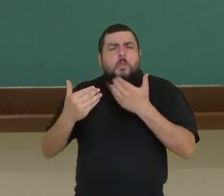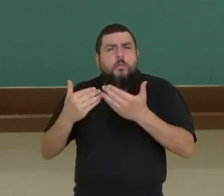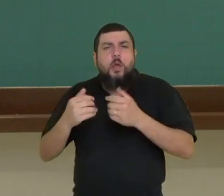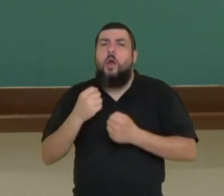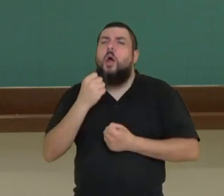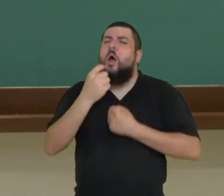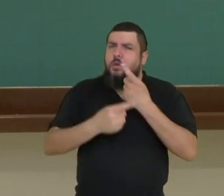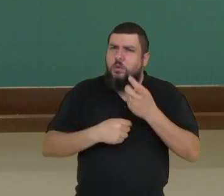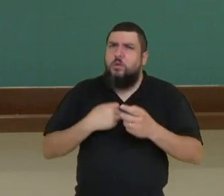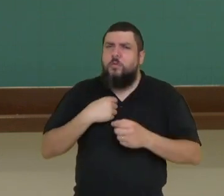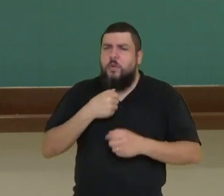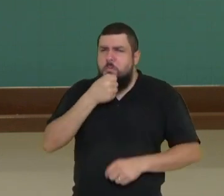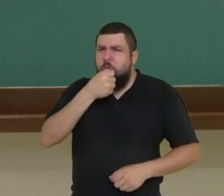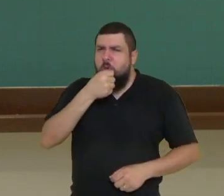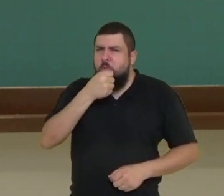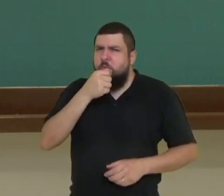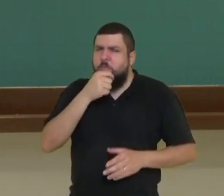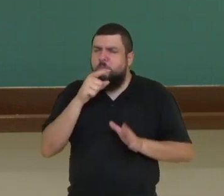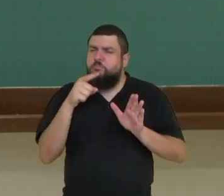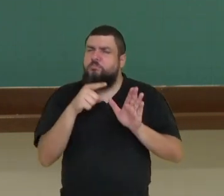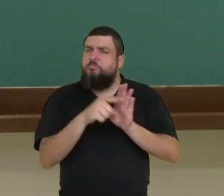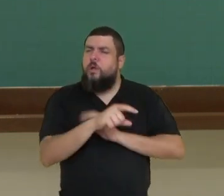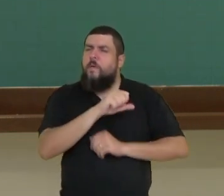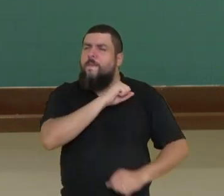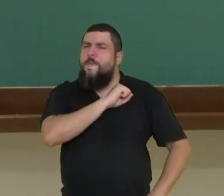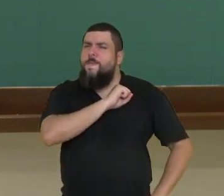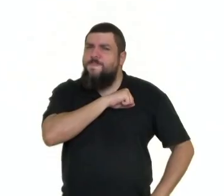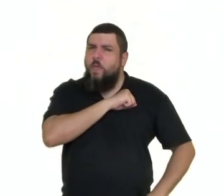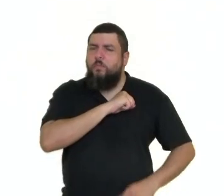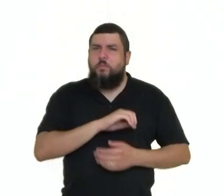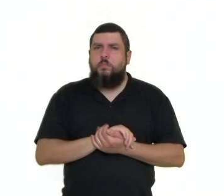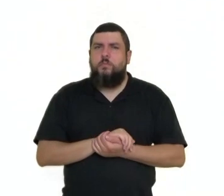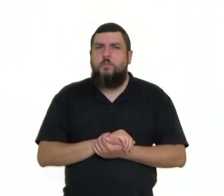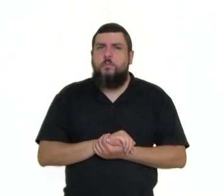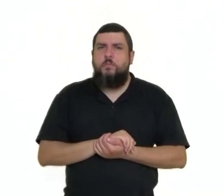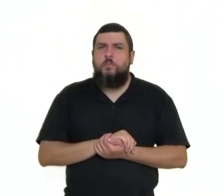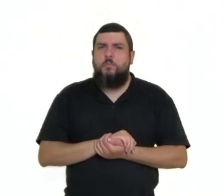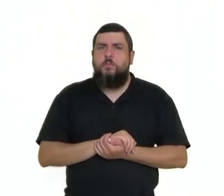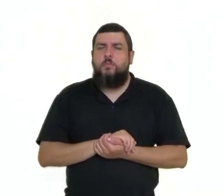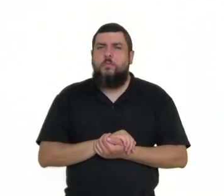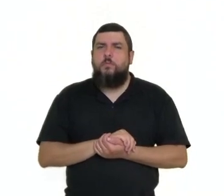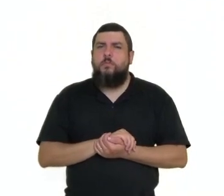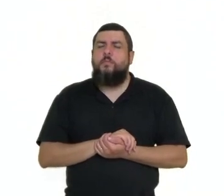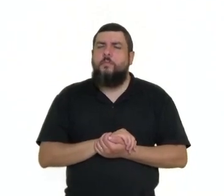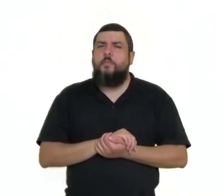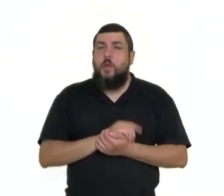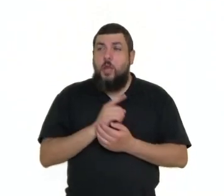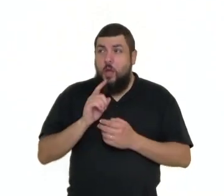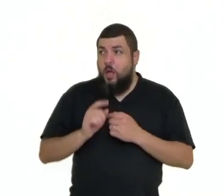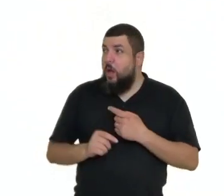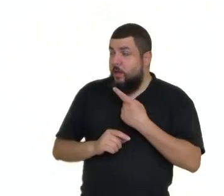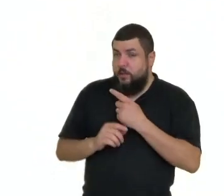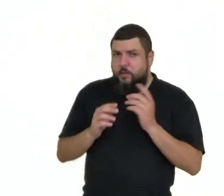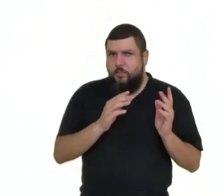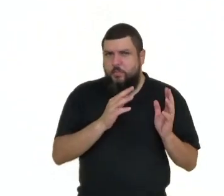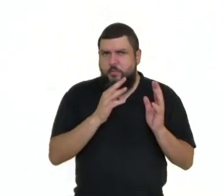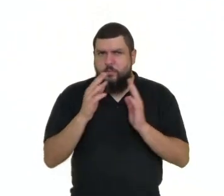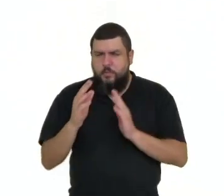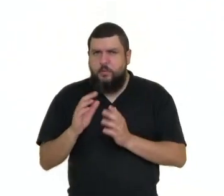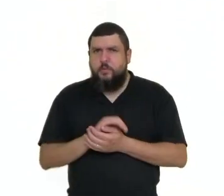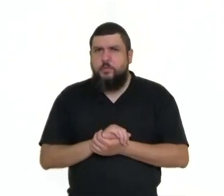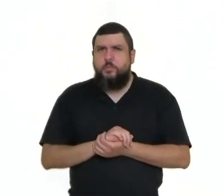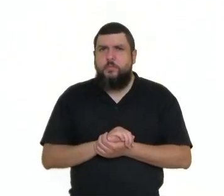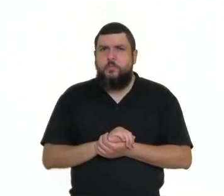capciosas ou difíceis dos entrevistadores. Aqui no final nós percebemos então o que o autor coloca, um ser,